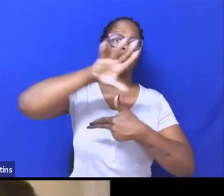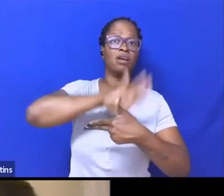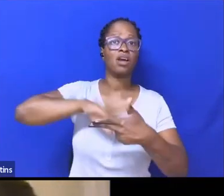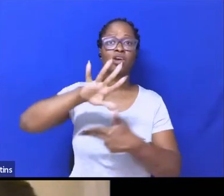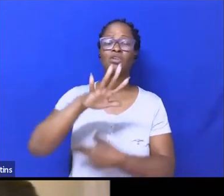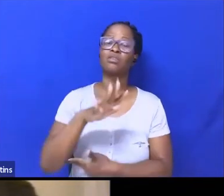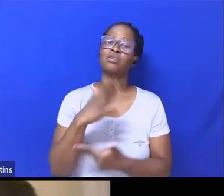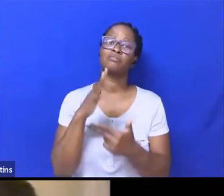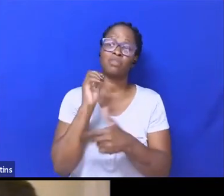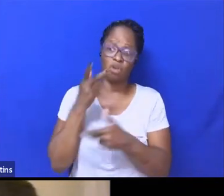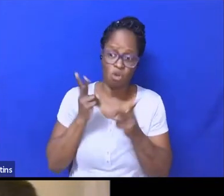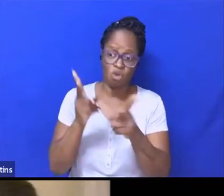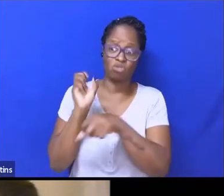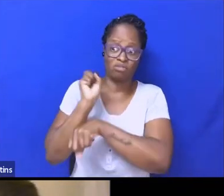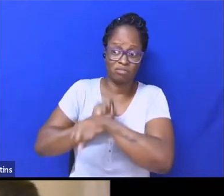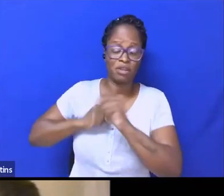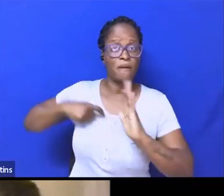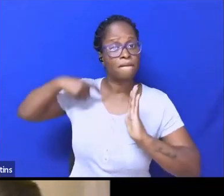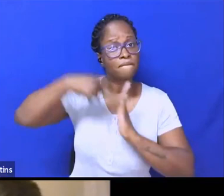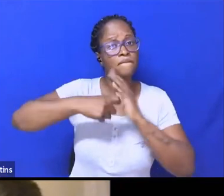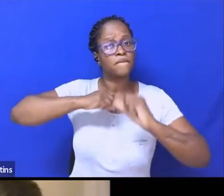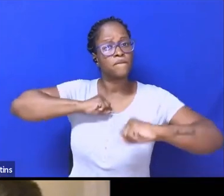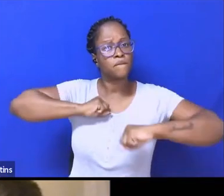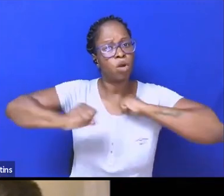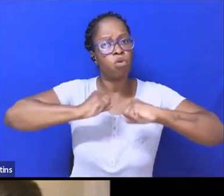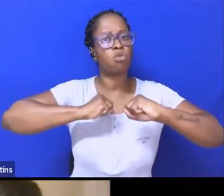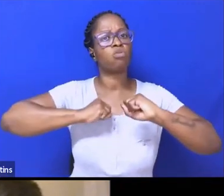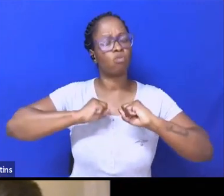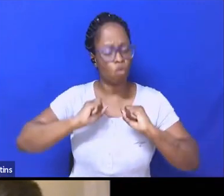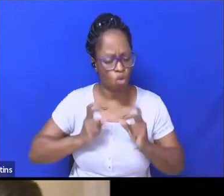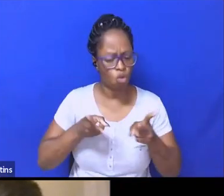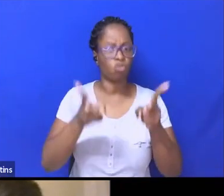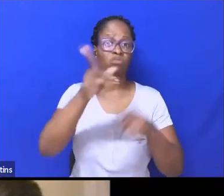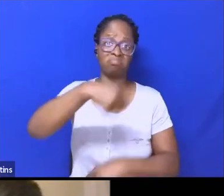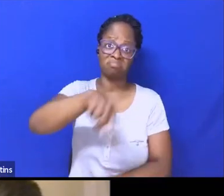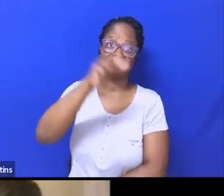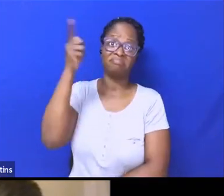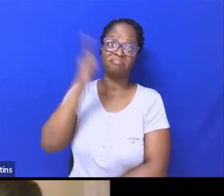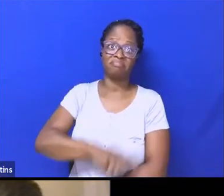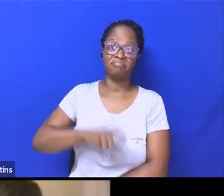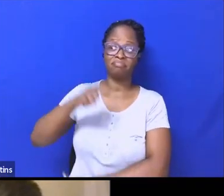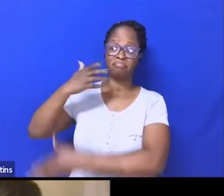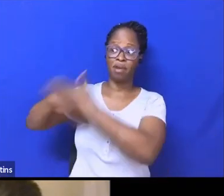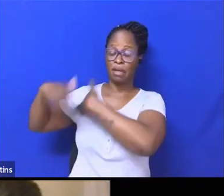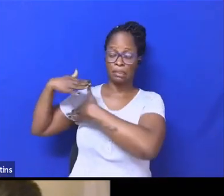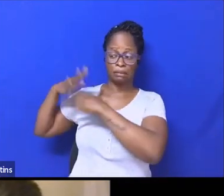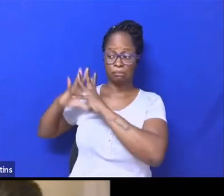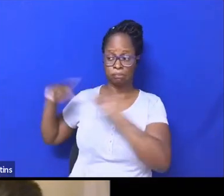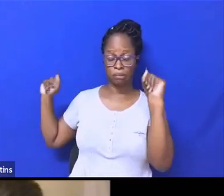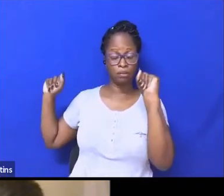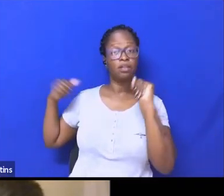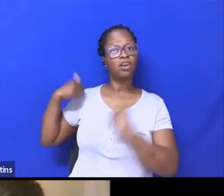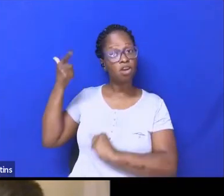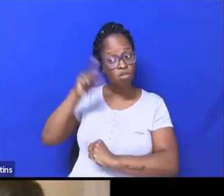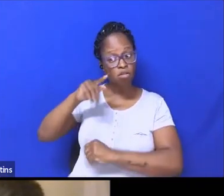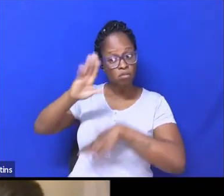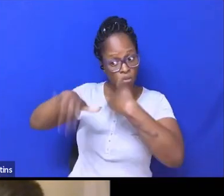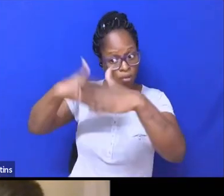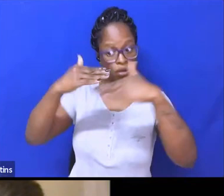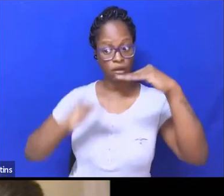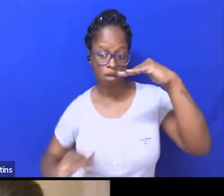a esperança e continuem lutando para que a gente consiga barrar esses retrocessos e chegar logo à